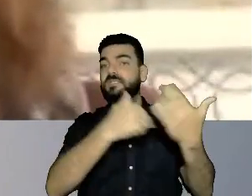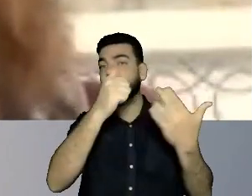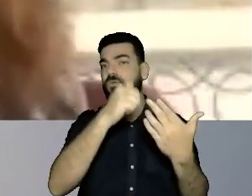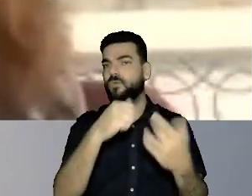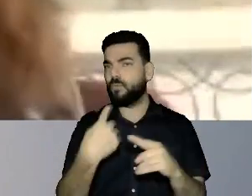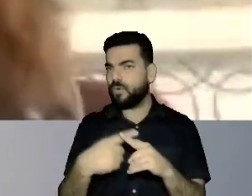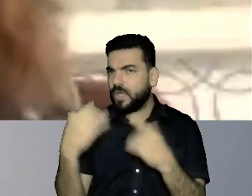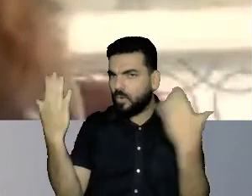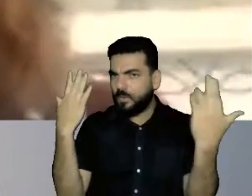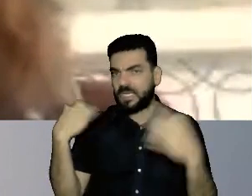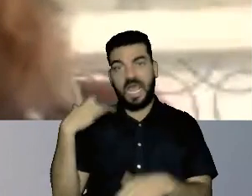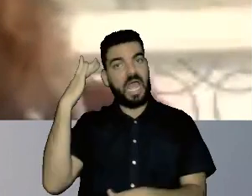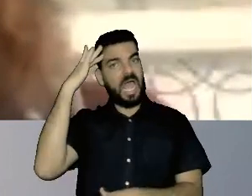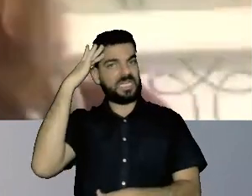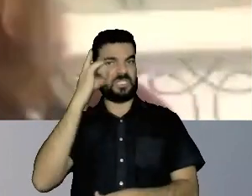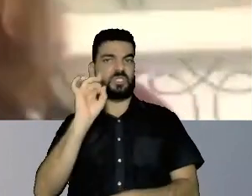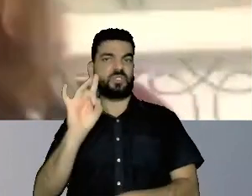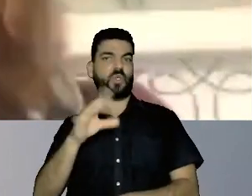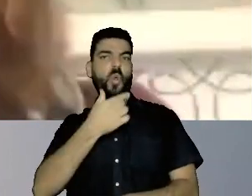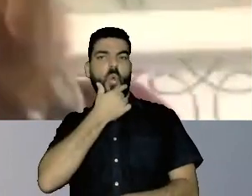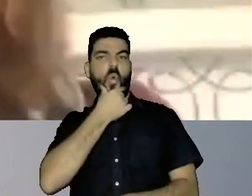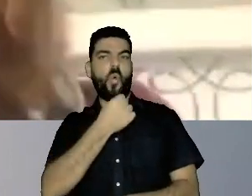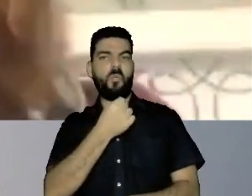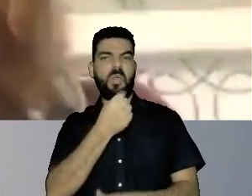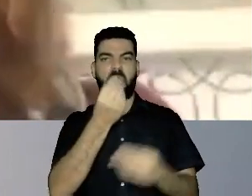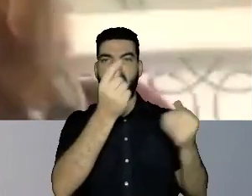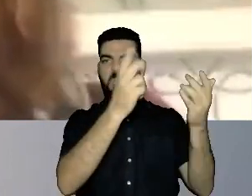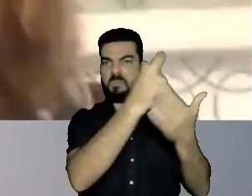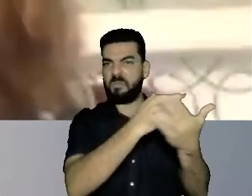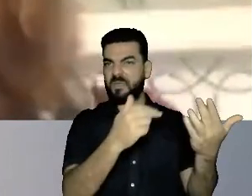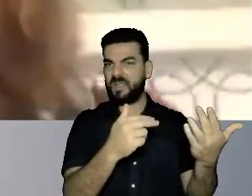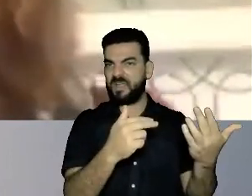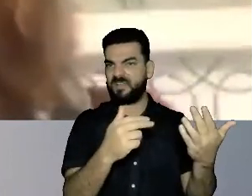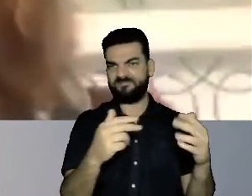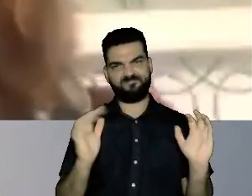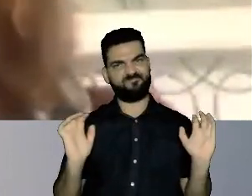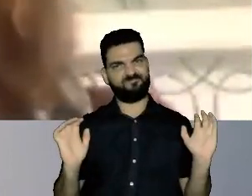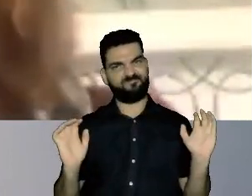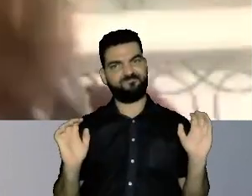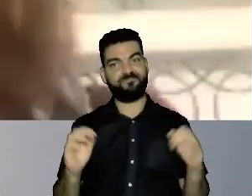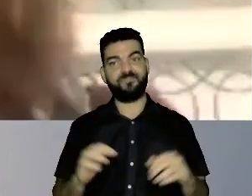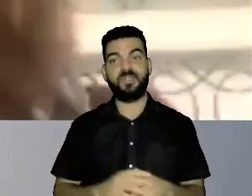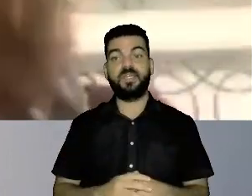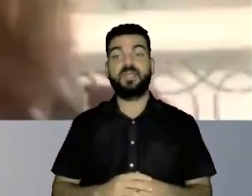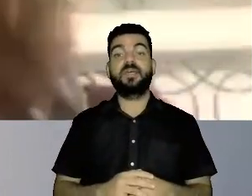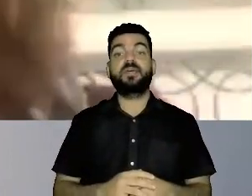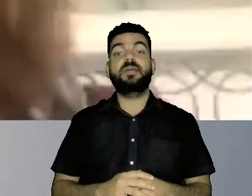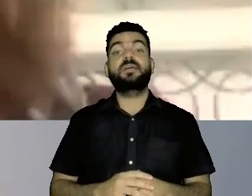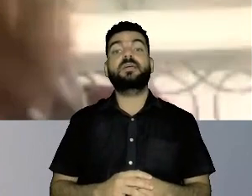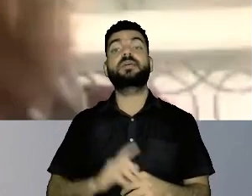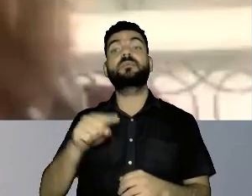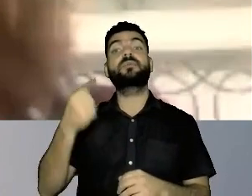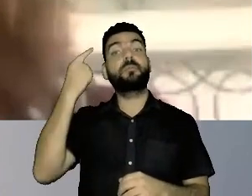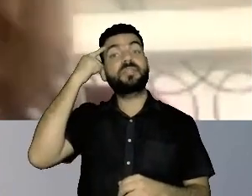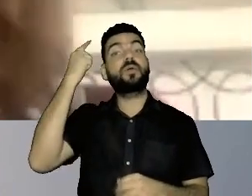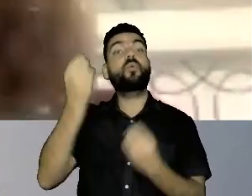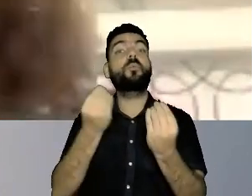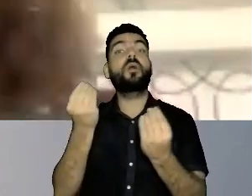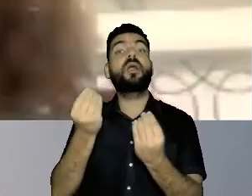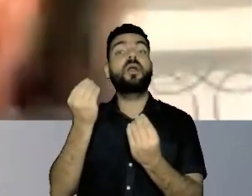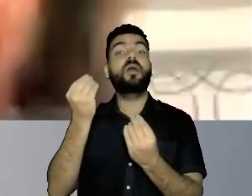também existem registros de mãos femininas, porque o pressuposto é que somente homens pintaram naquelas cavernas.